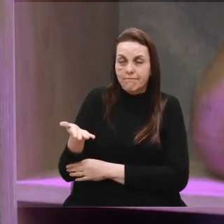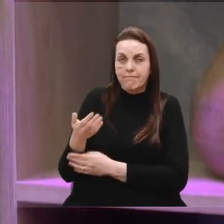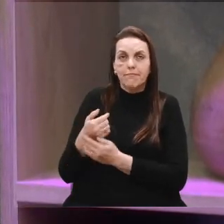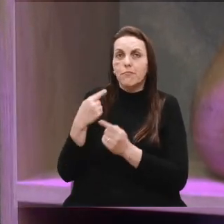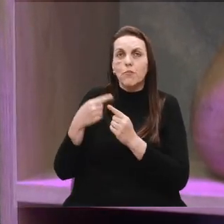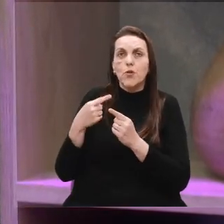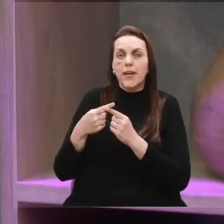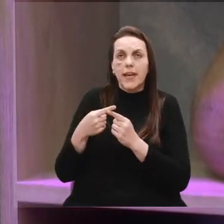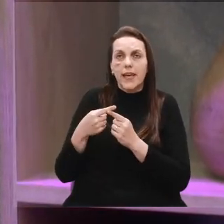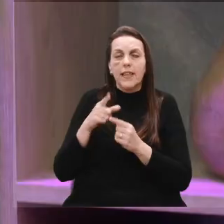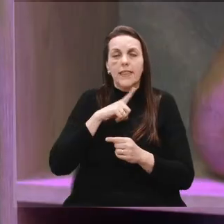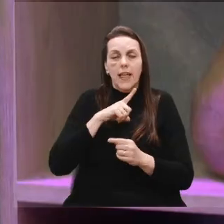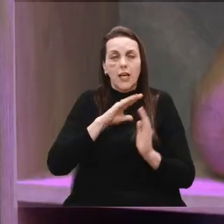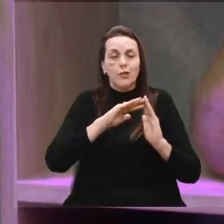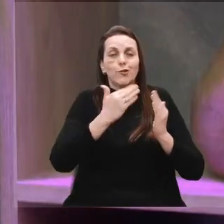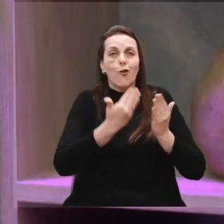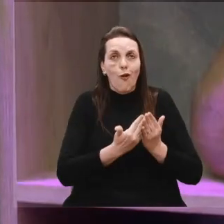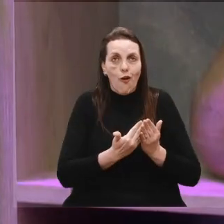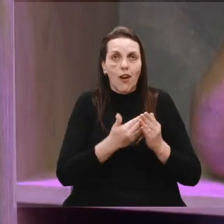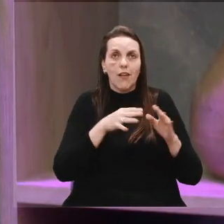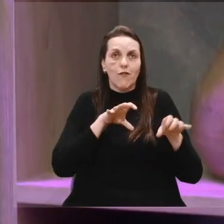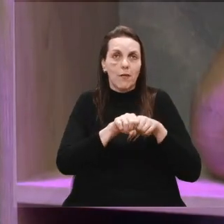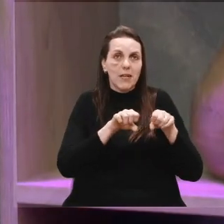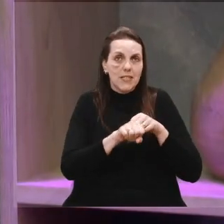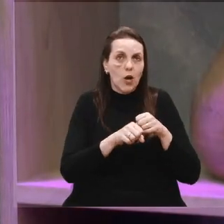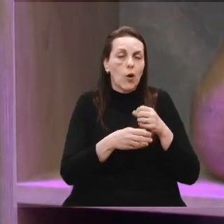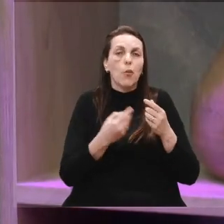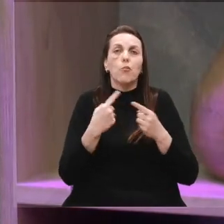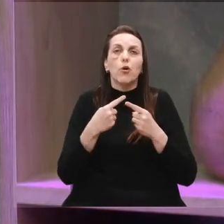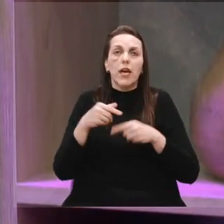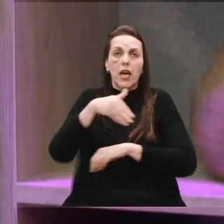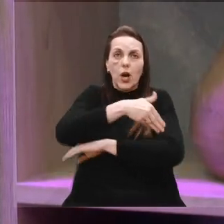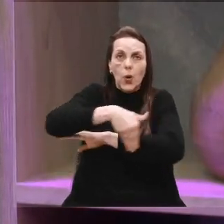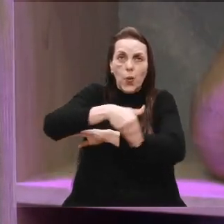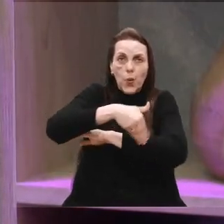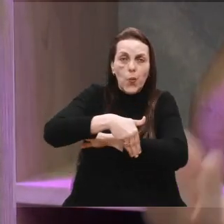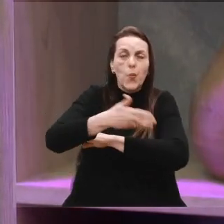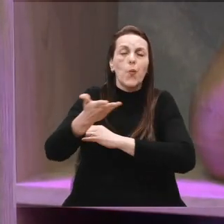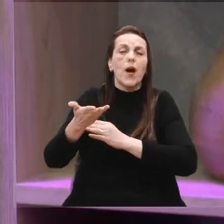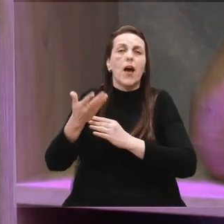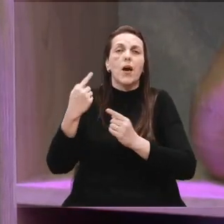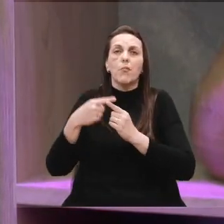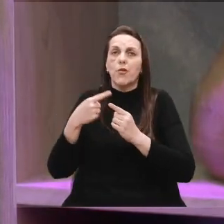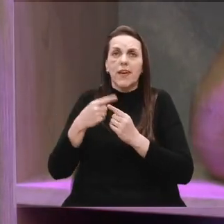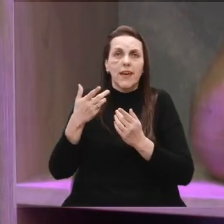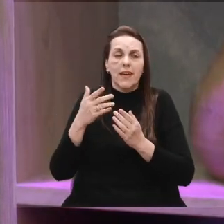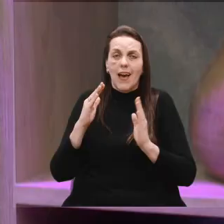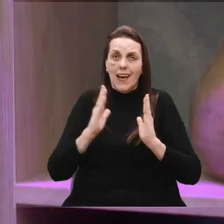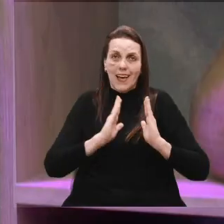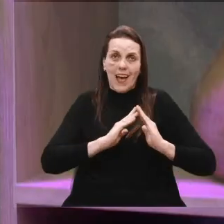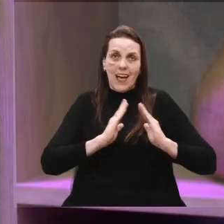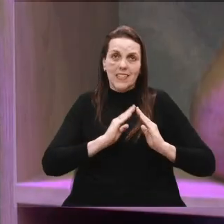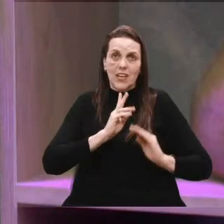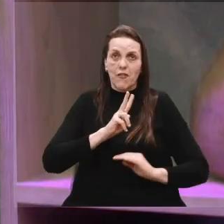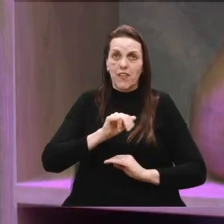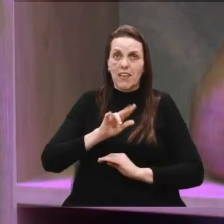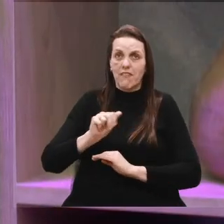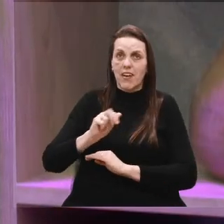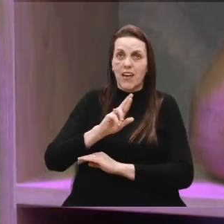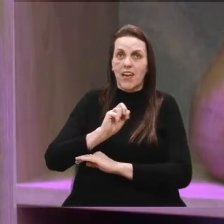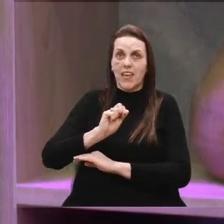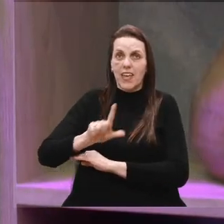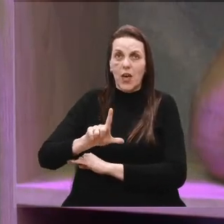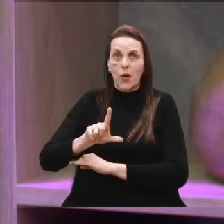né? Por que existe uma escola? Por que existe uma rua? A Casa Viva Raquel? Então, são